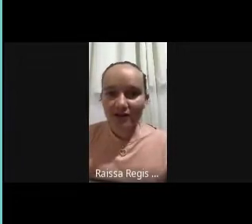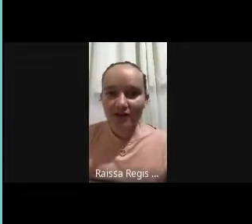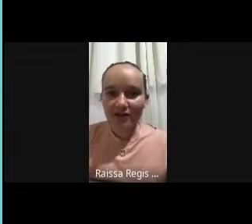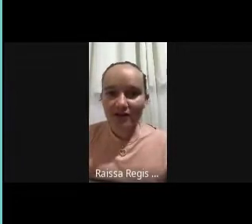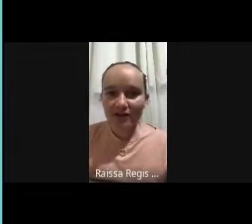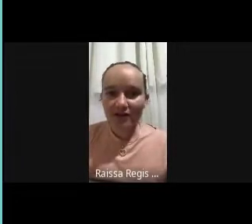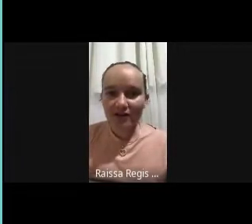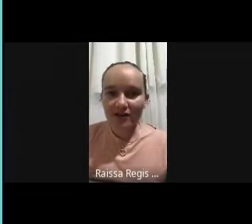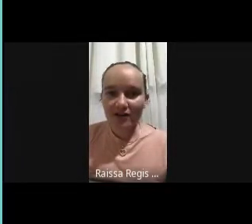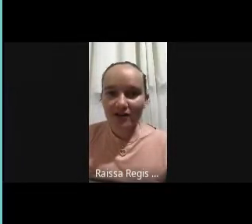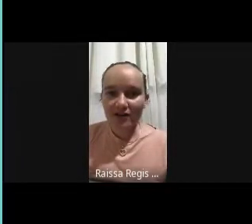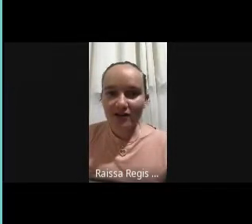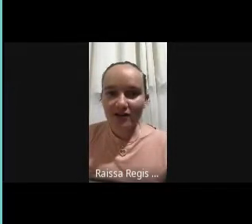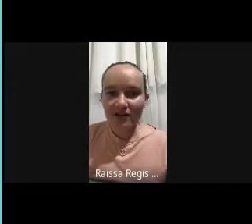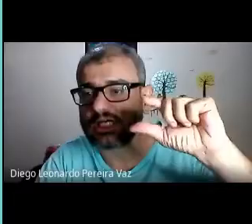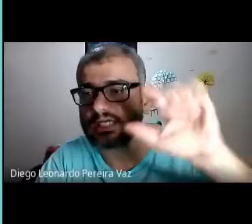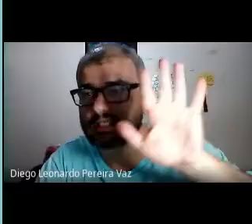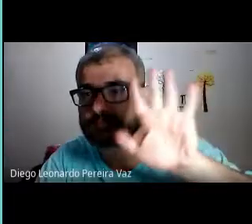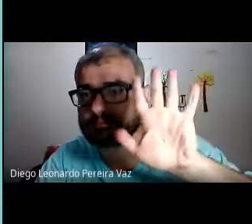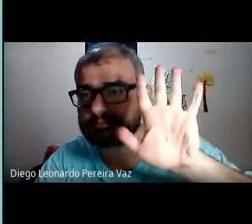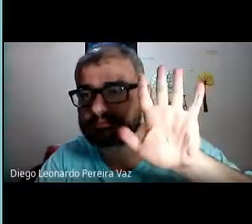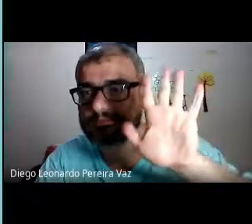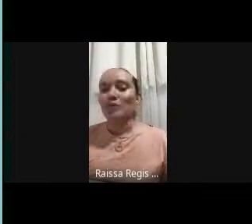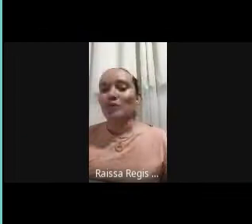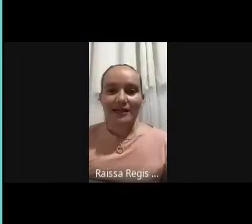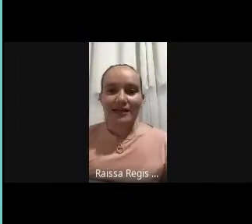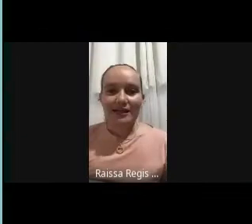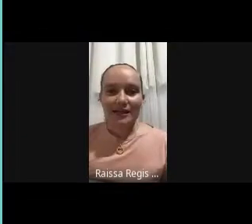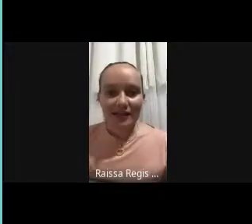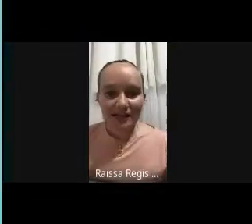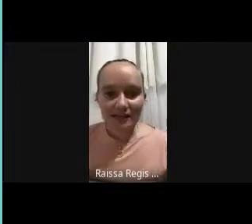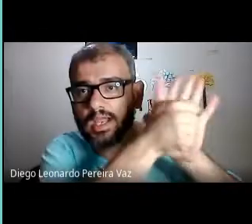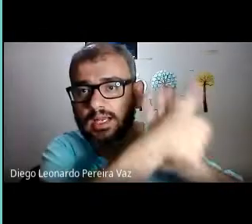Olha que legal, né? Que pertinho da gente. É, o nome dela.